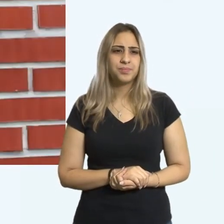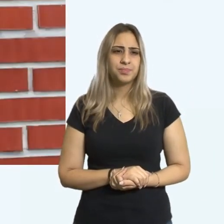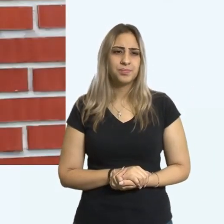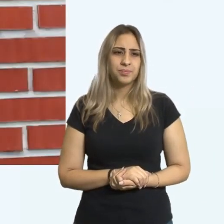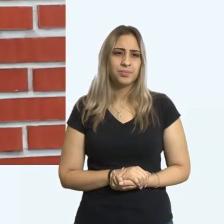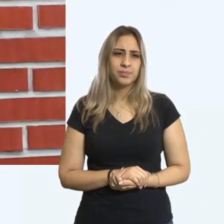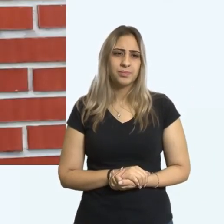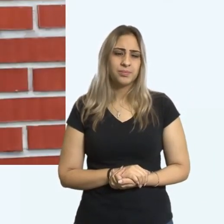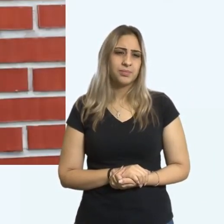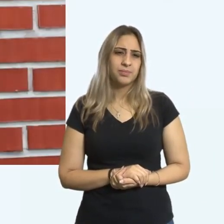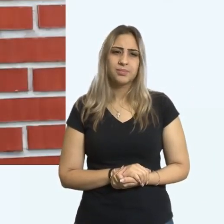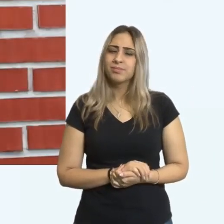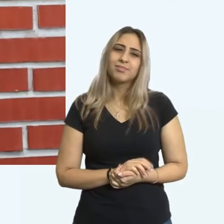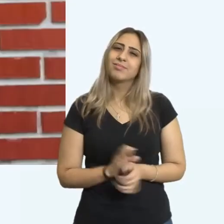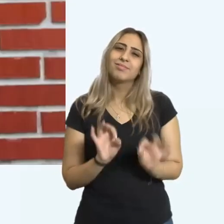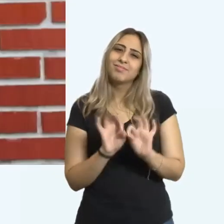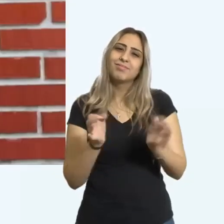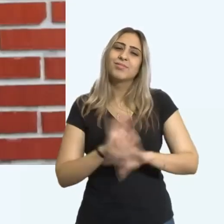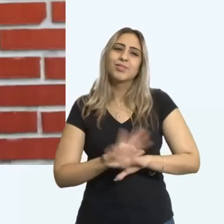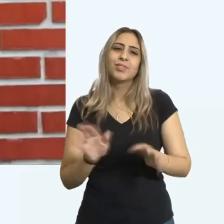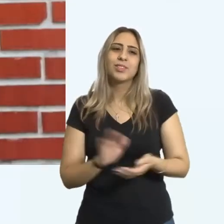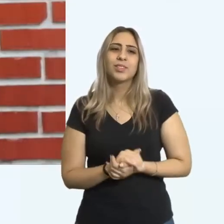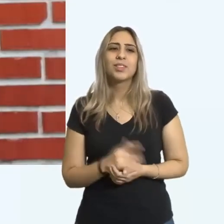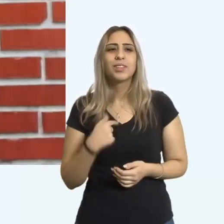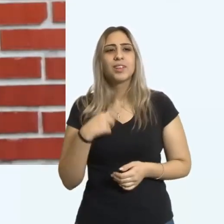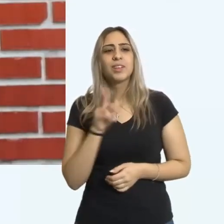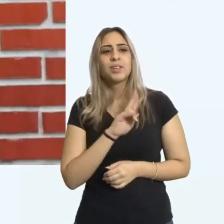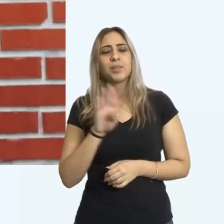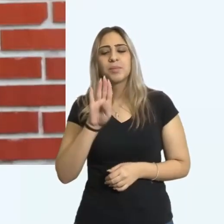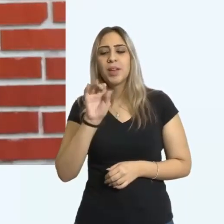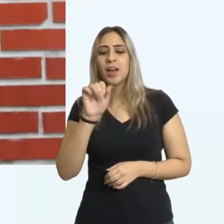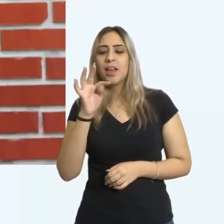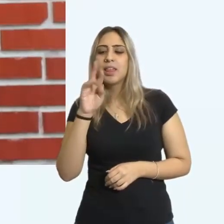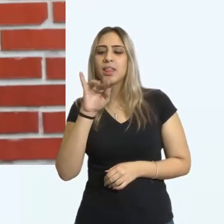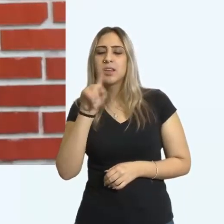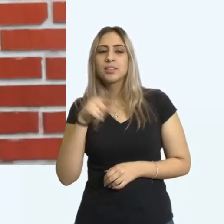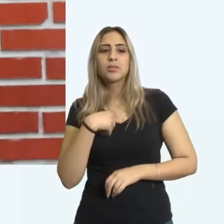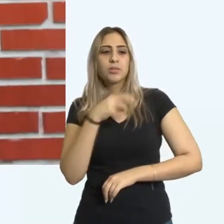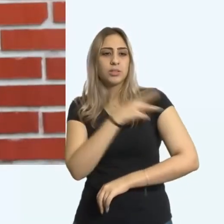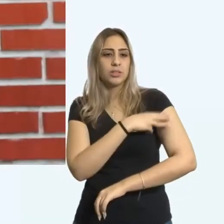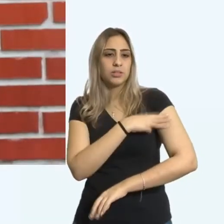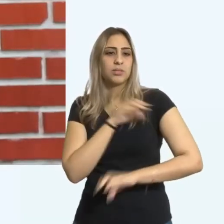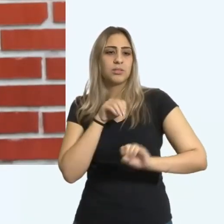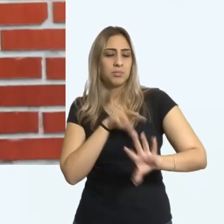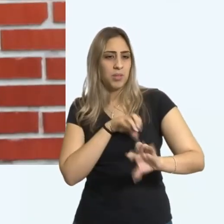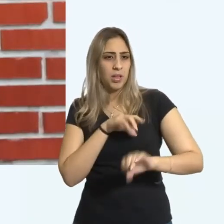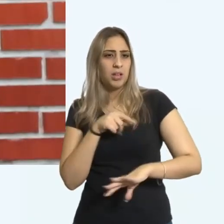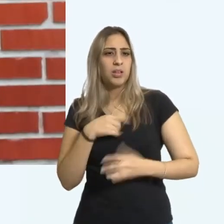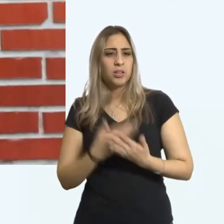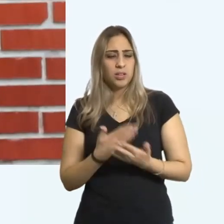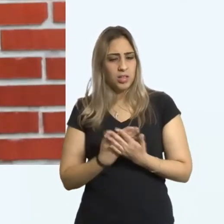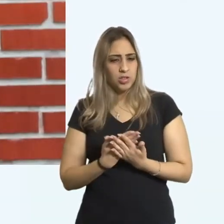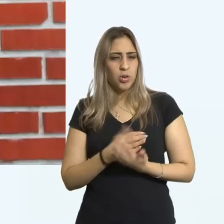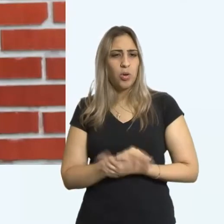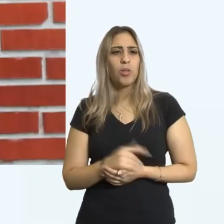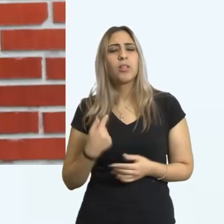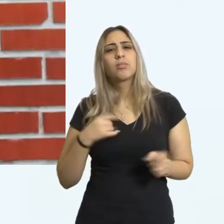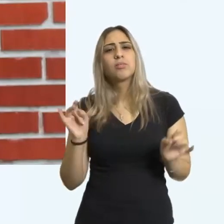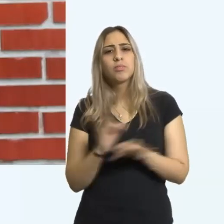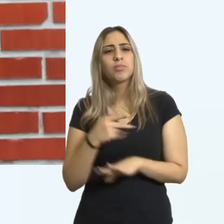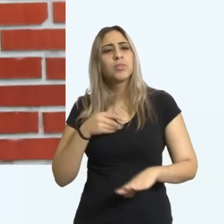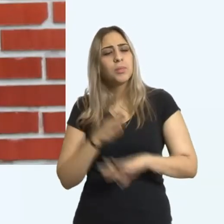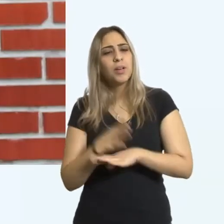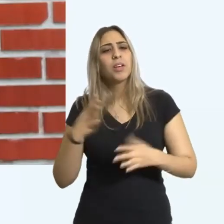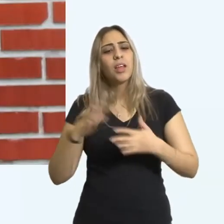Oi Bia isso é o nome do 3º ano do ensino médio na escola Jorge Dani eu fiz